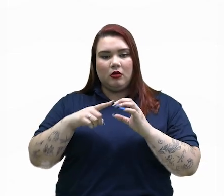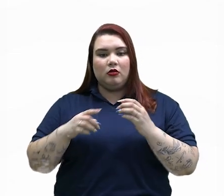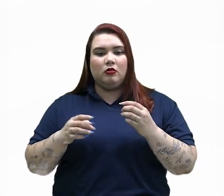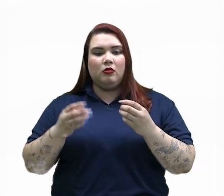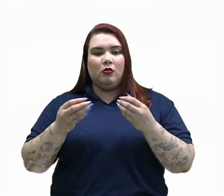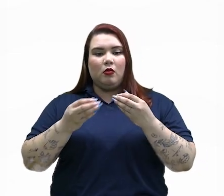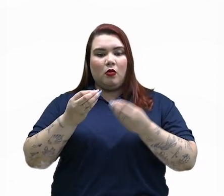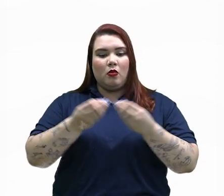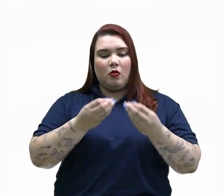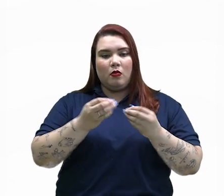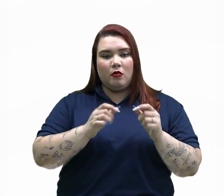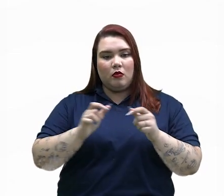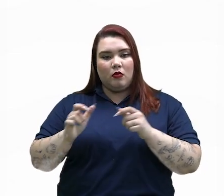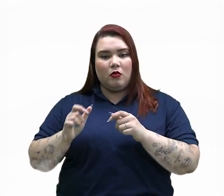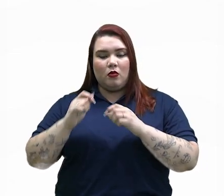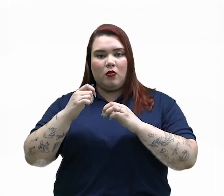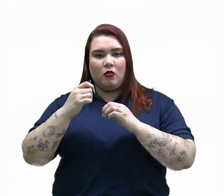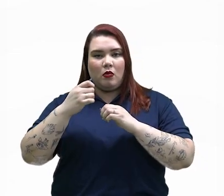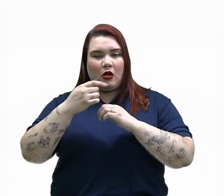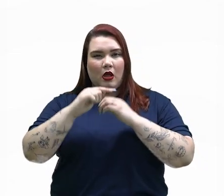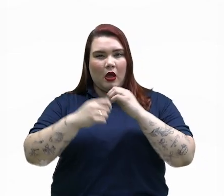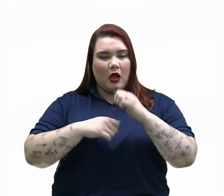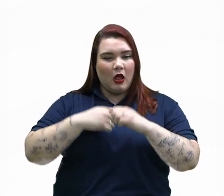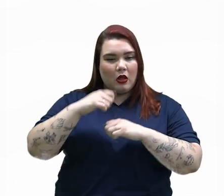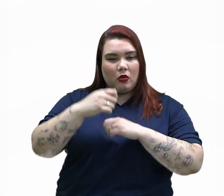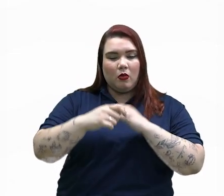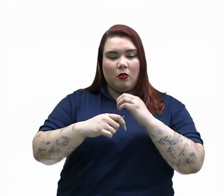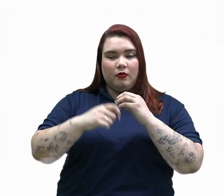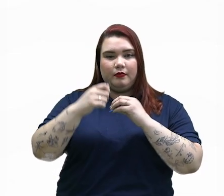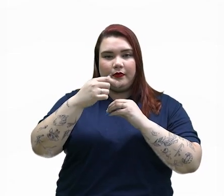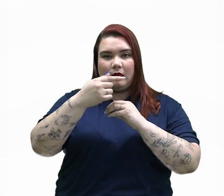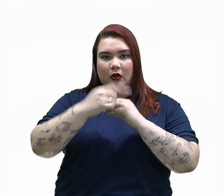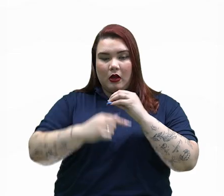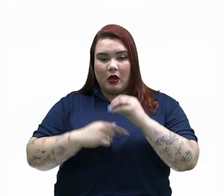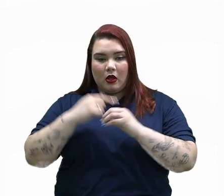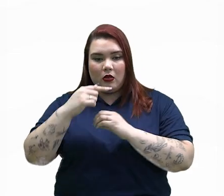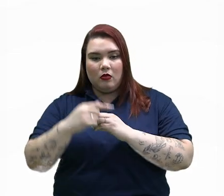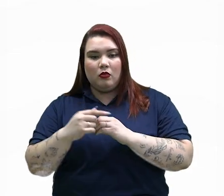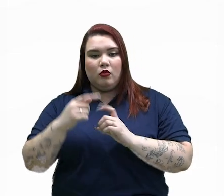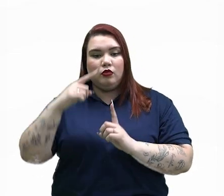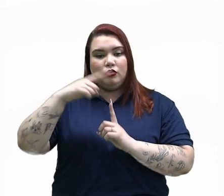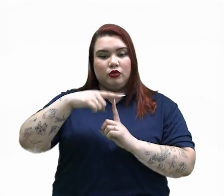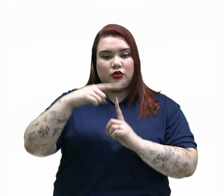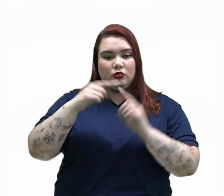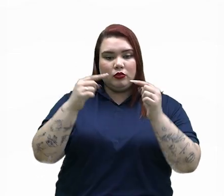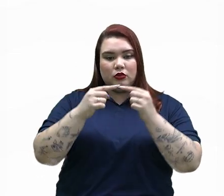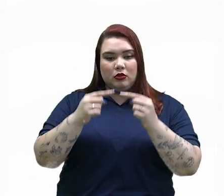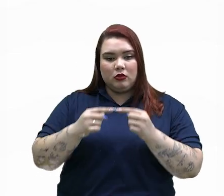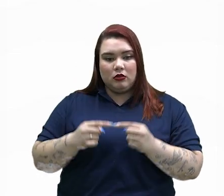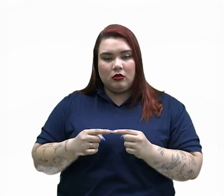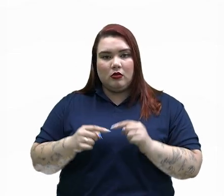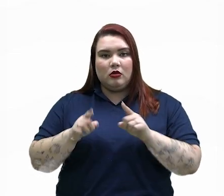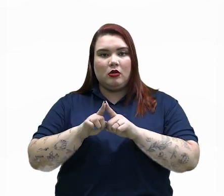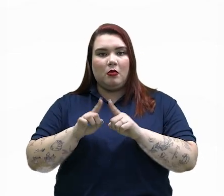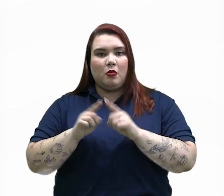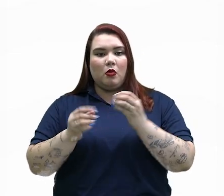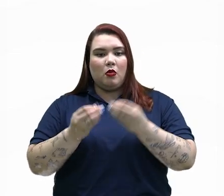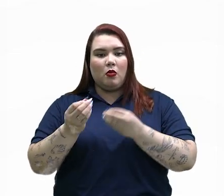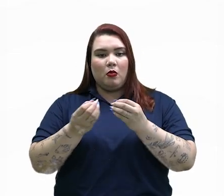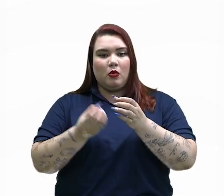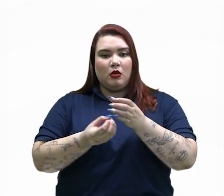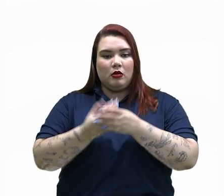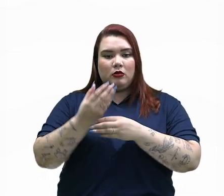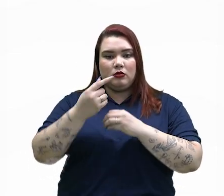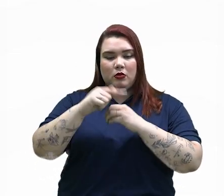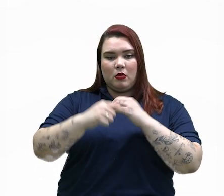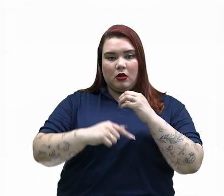dos átomos, pode ser o tipo de ligação ou então a natureza dos átomos, a natureza que se apresentam os